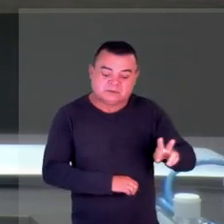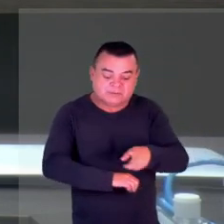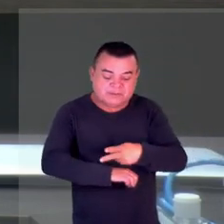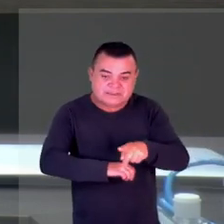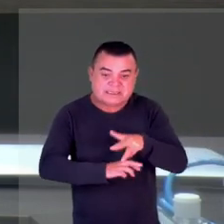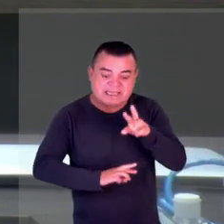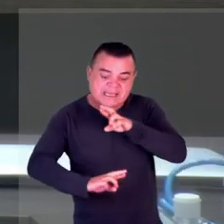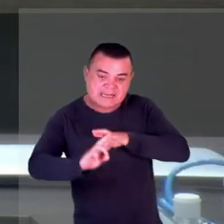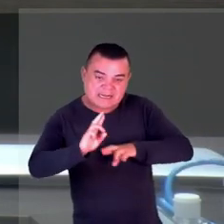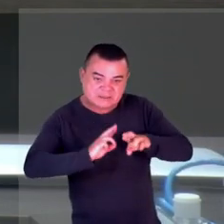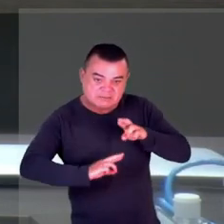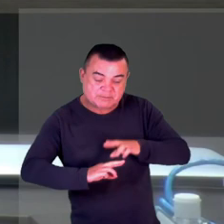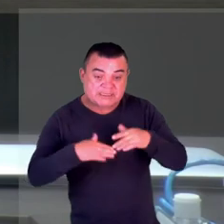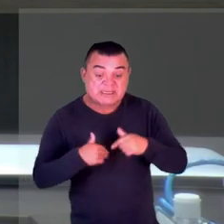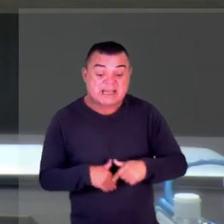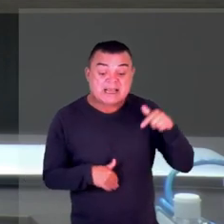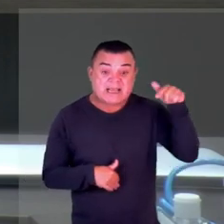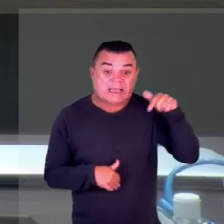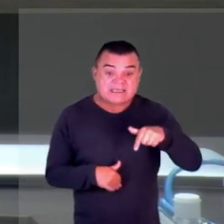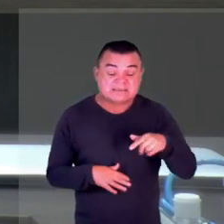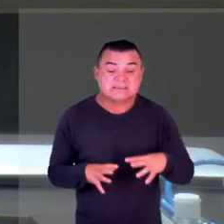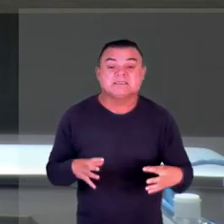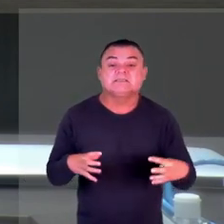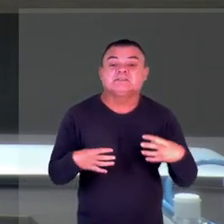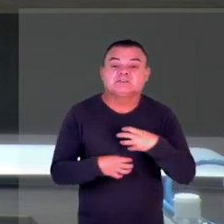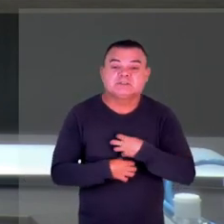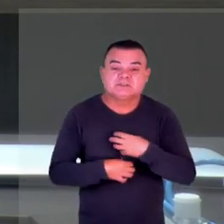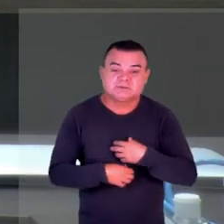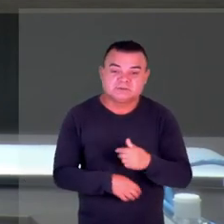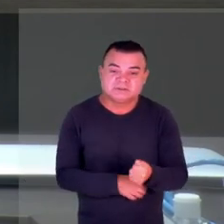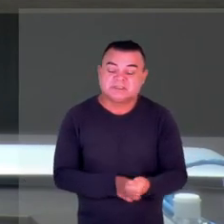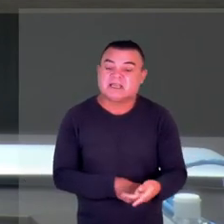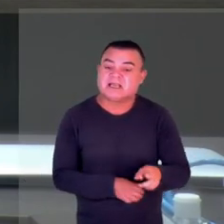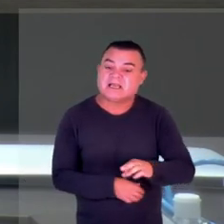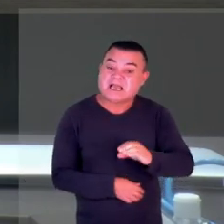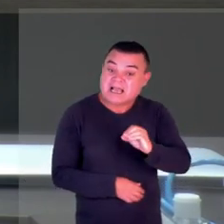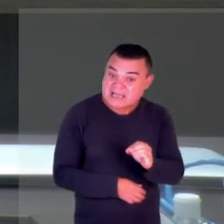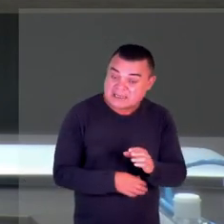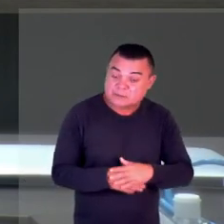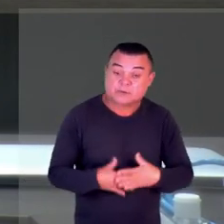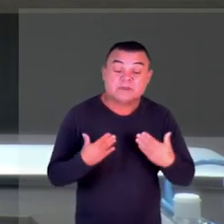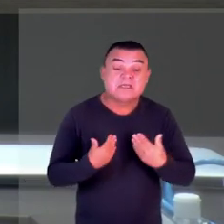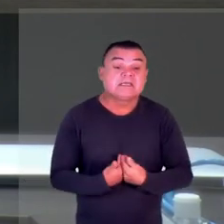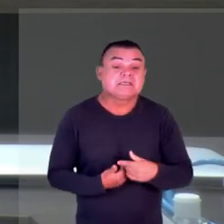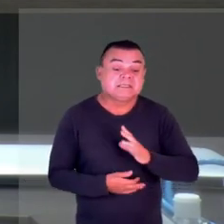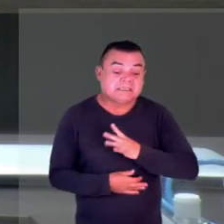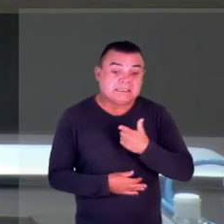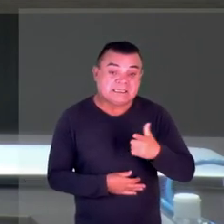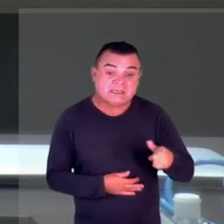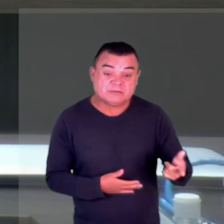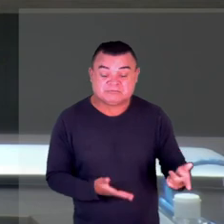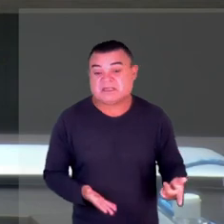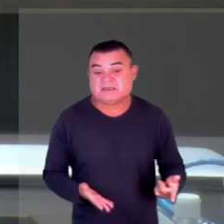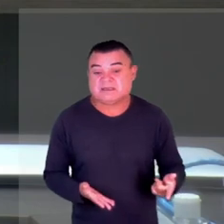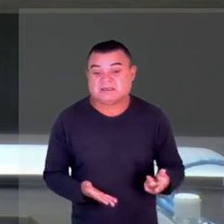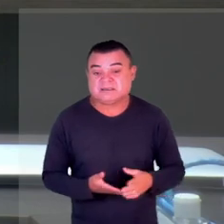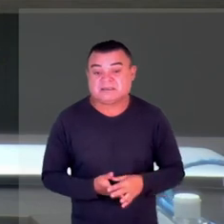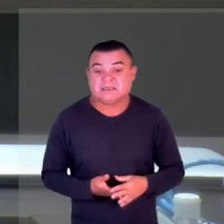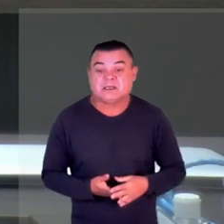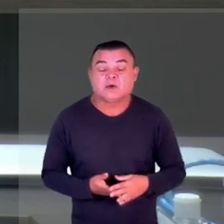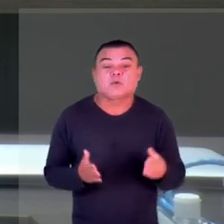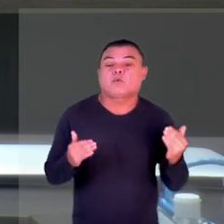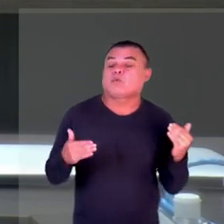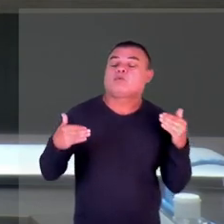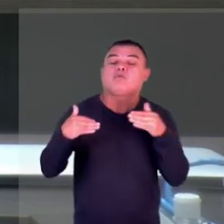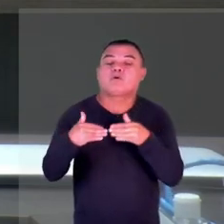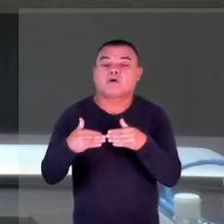relativamente a essa forma de agronegócio né que ela não tem por por meta